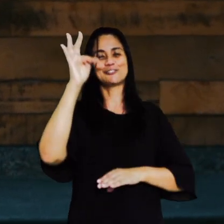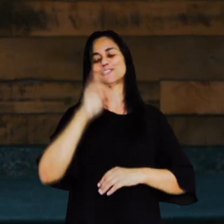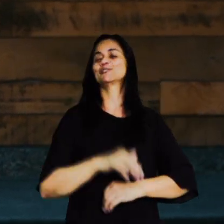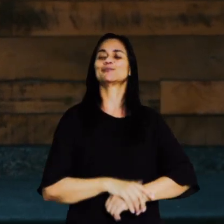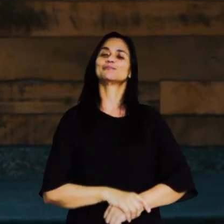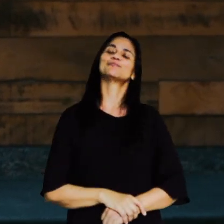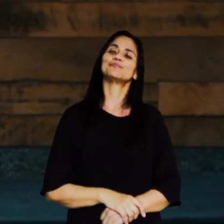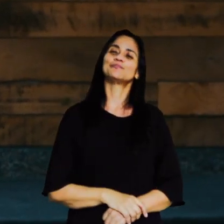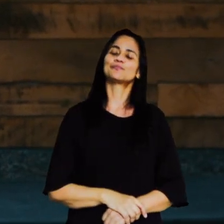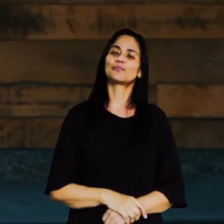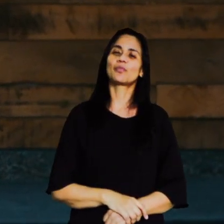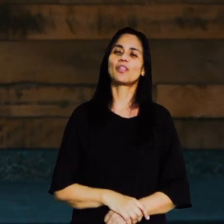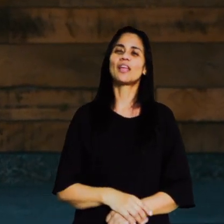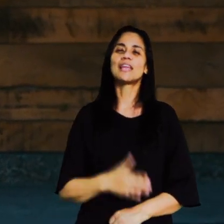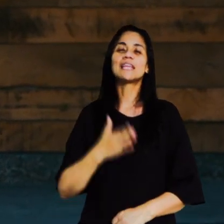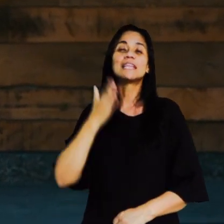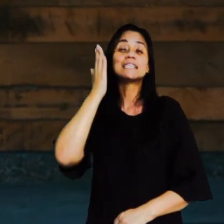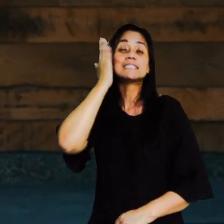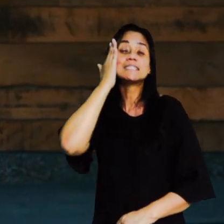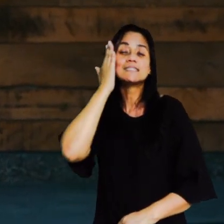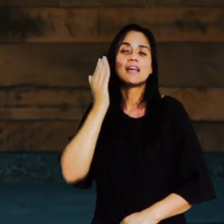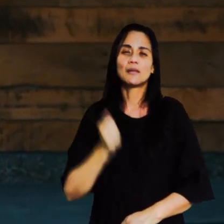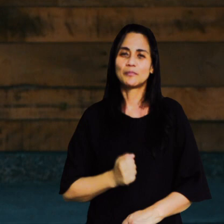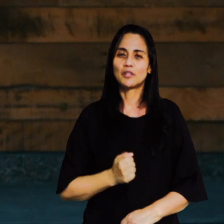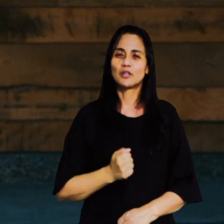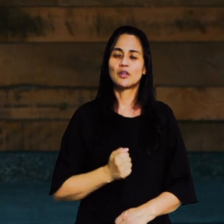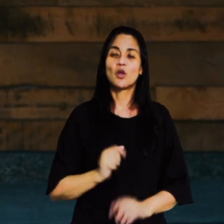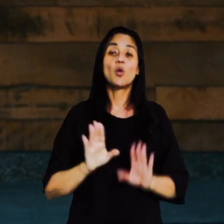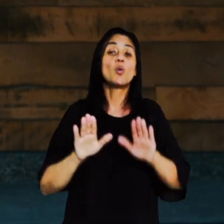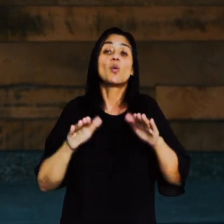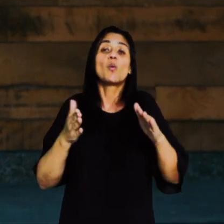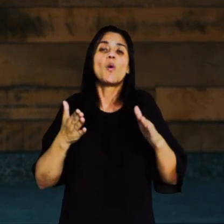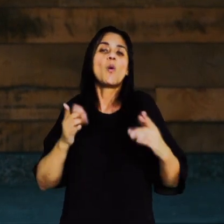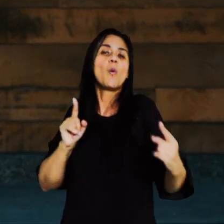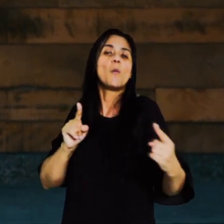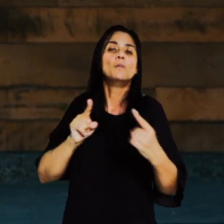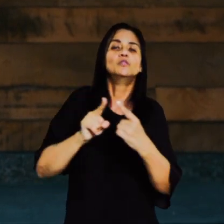Sabe qual é o meu objetivo em pessoal em relação a você, Jeffrey? Te ver no céu.